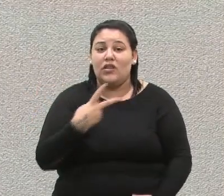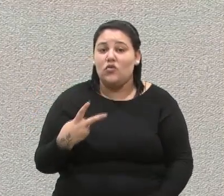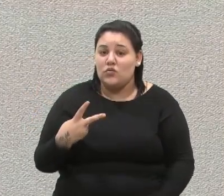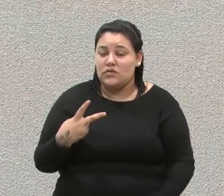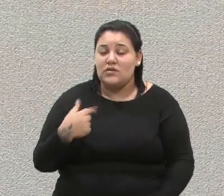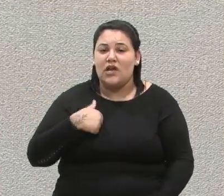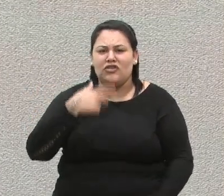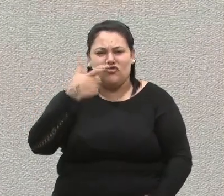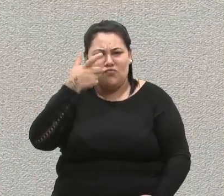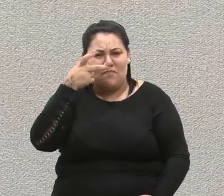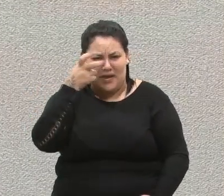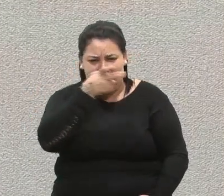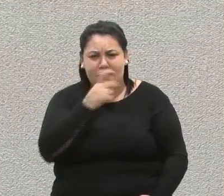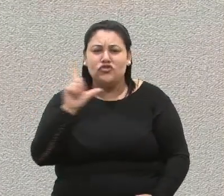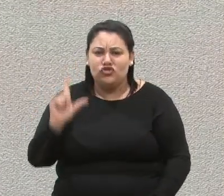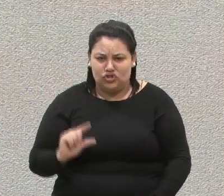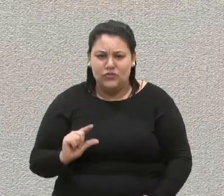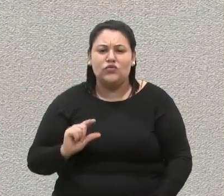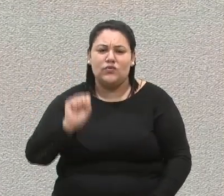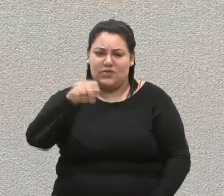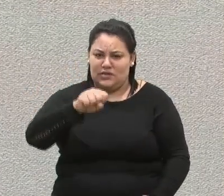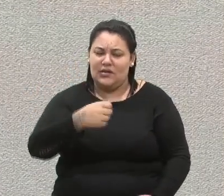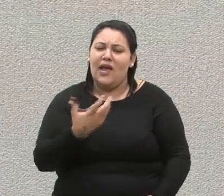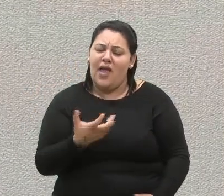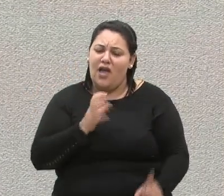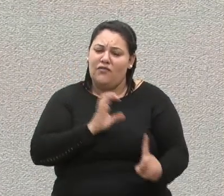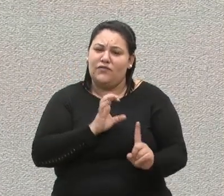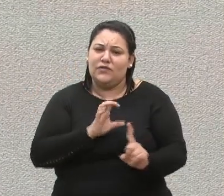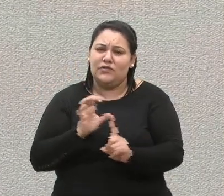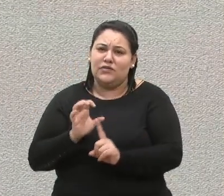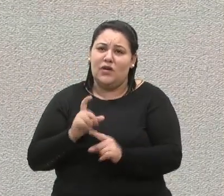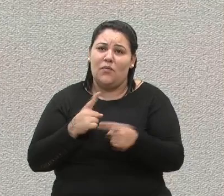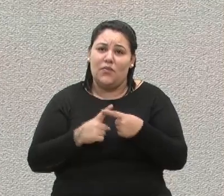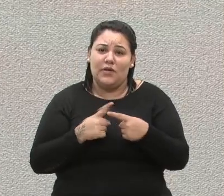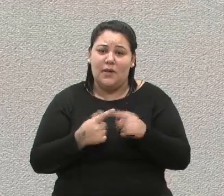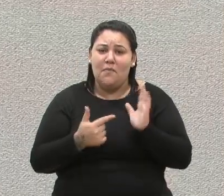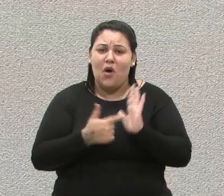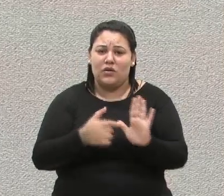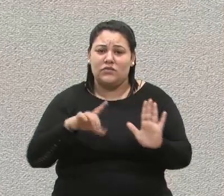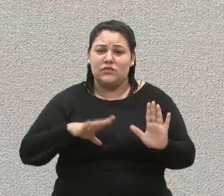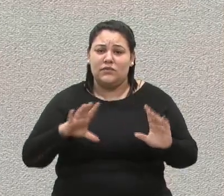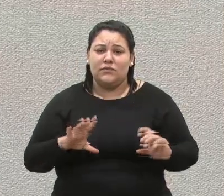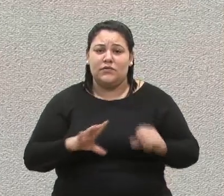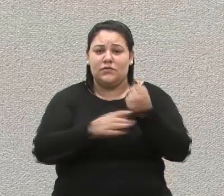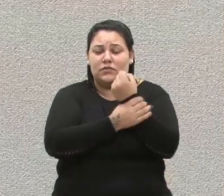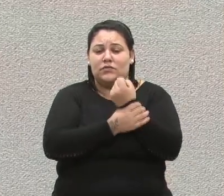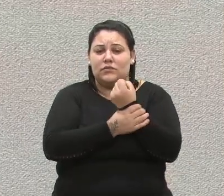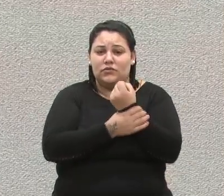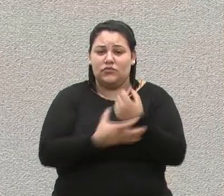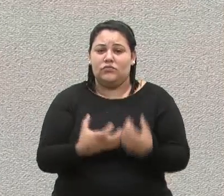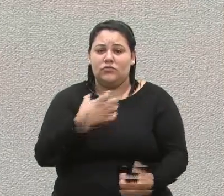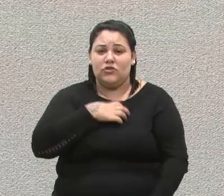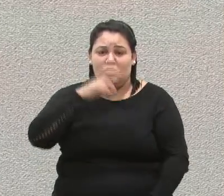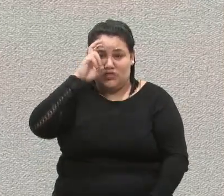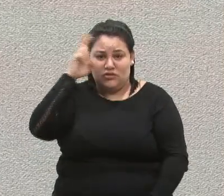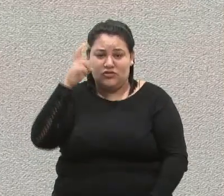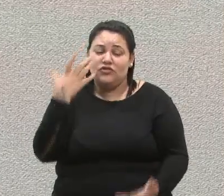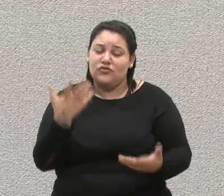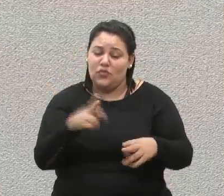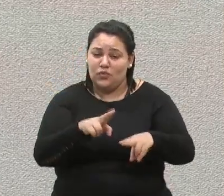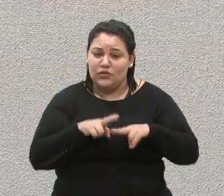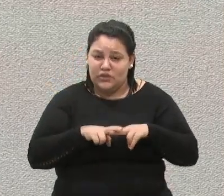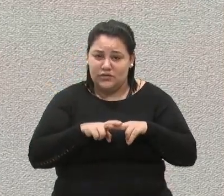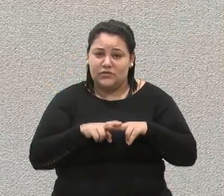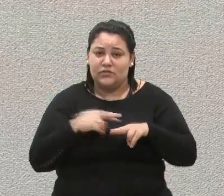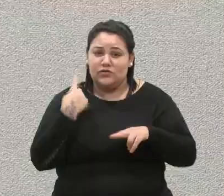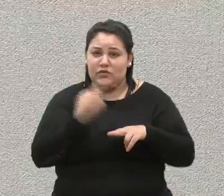a diminuição. E isso é o reflexo das forças policiais atuando de forma inteligente. Então, é nesse sentido que a